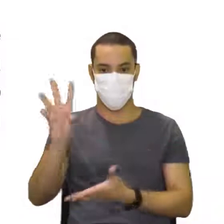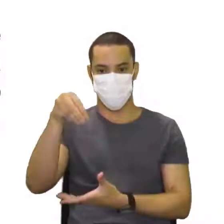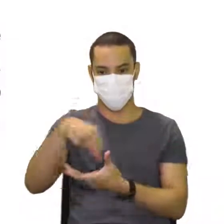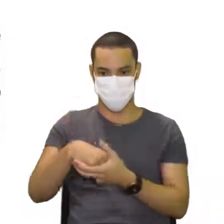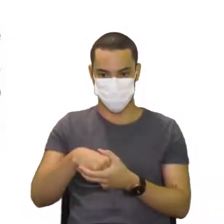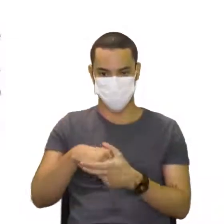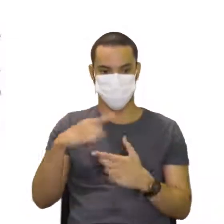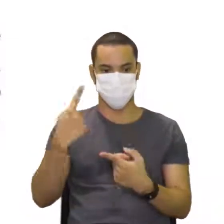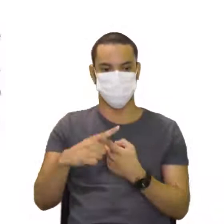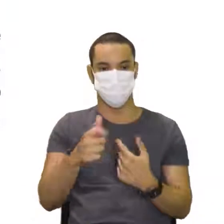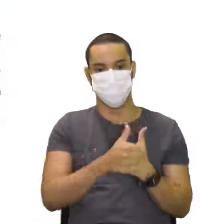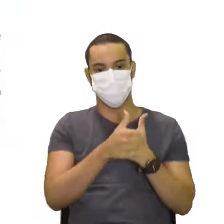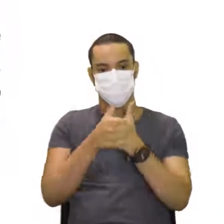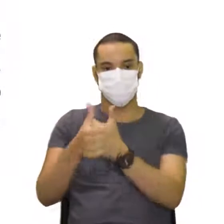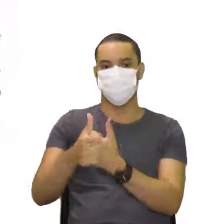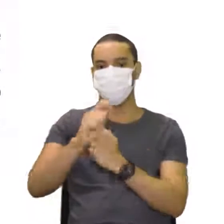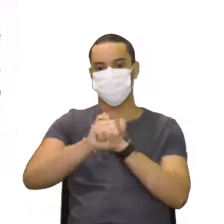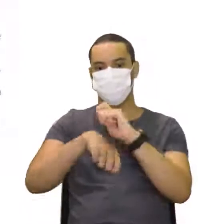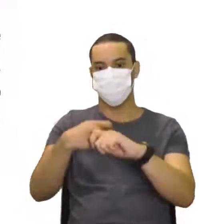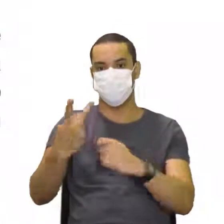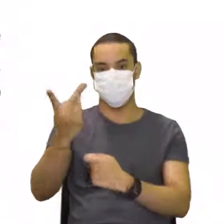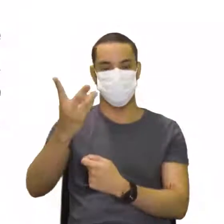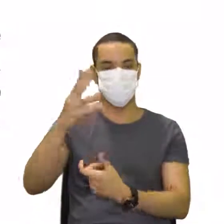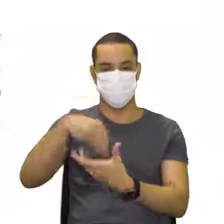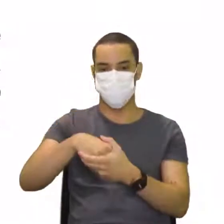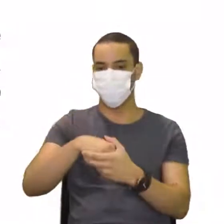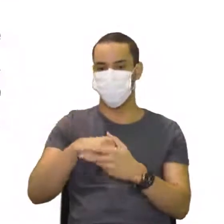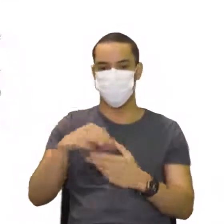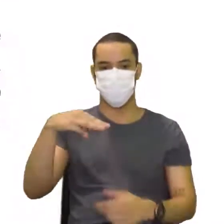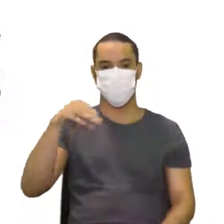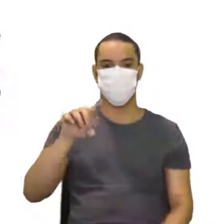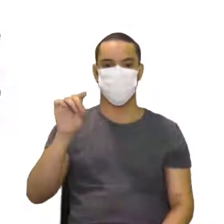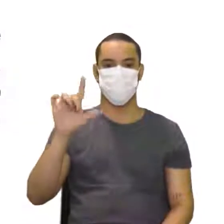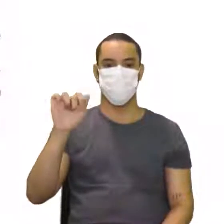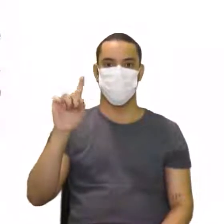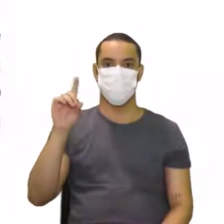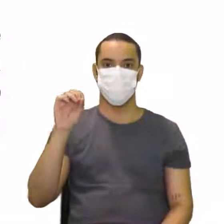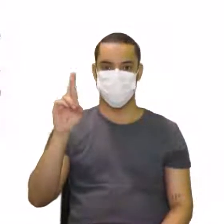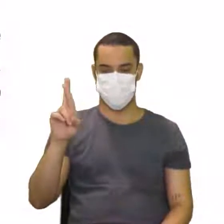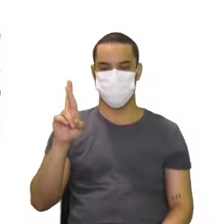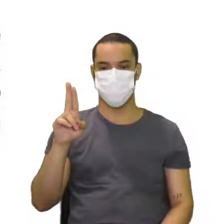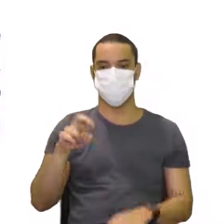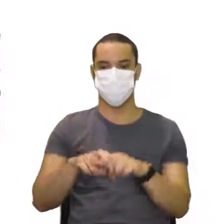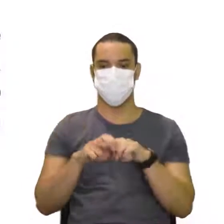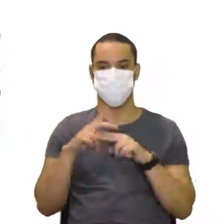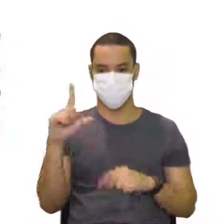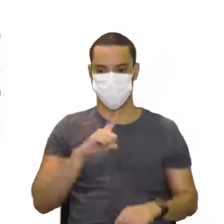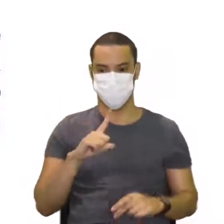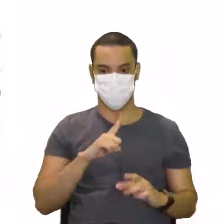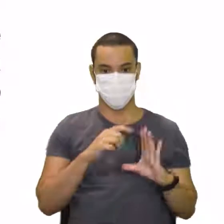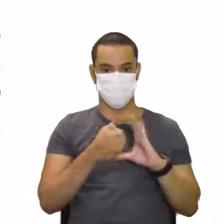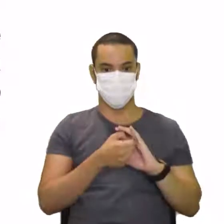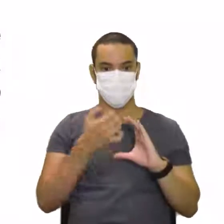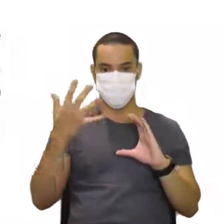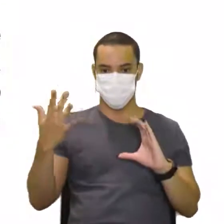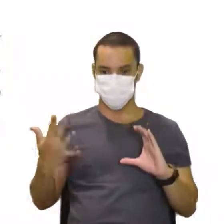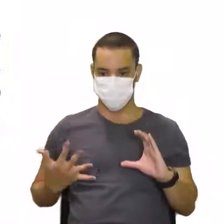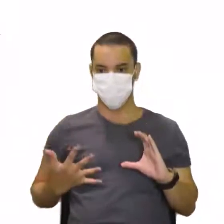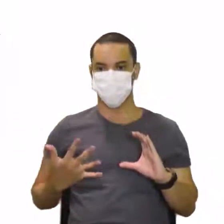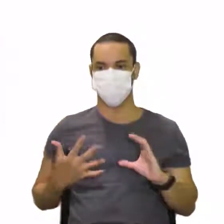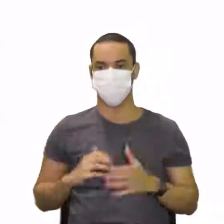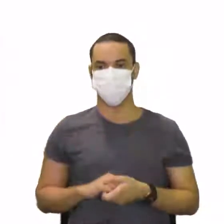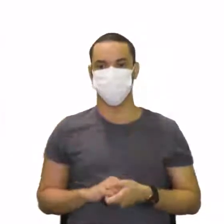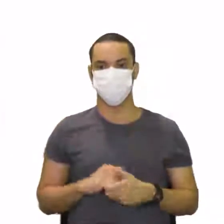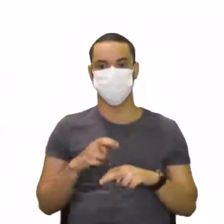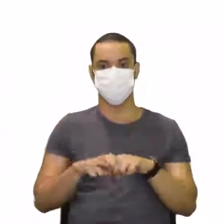portadora com a amplitude do sinal modulador. Então, a gente tem essas características aí. E